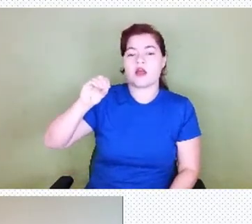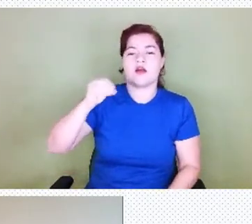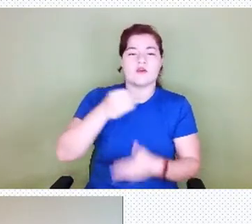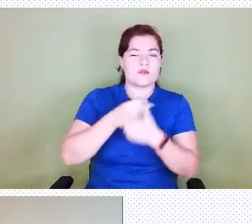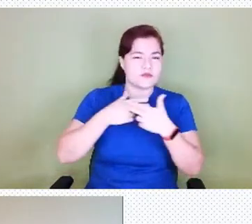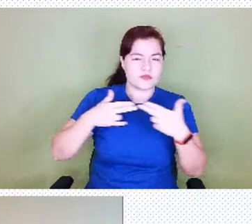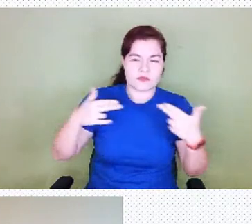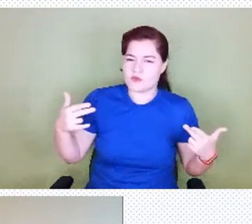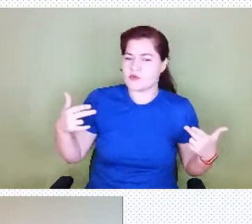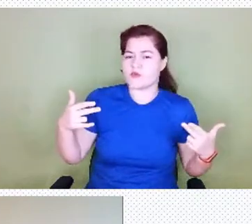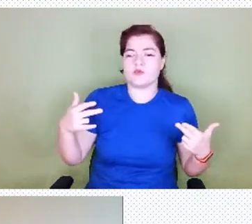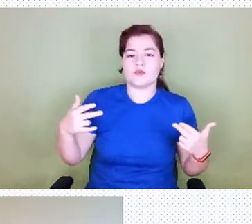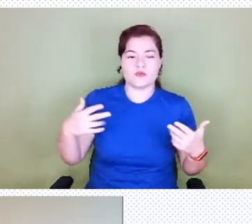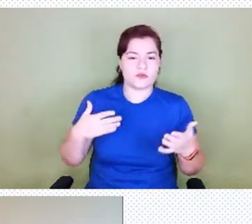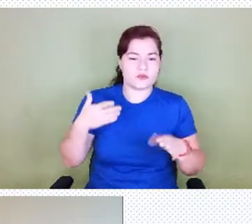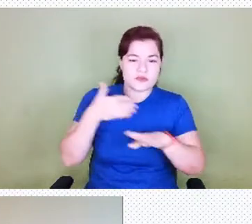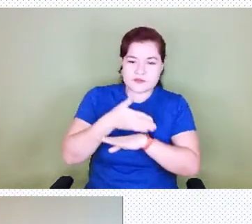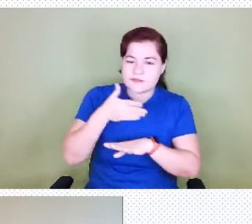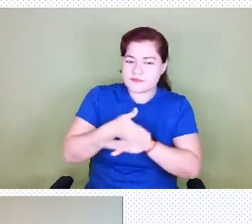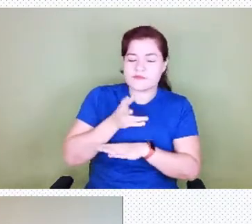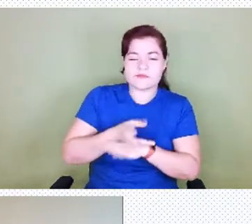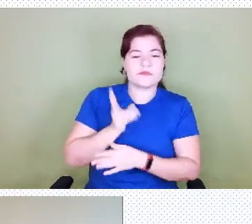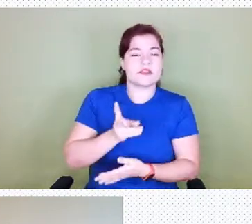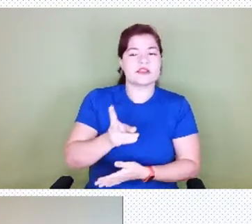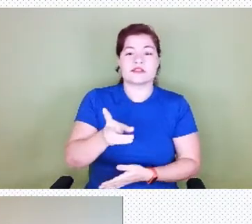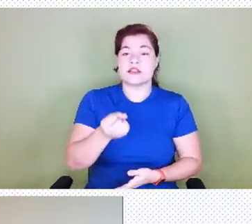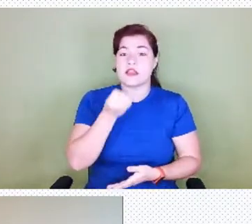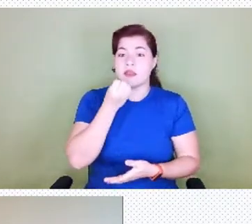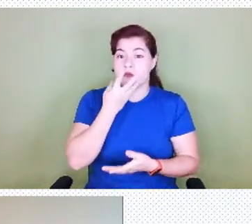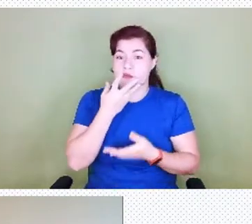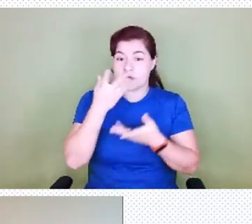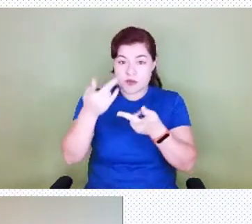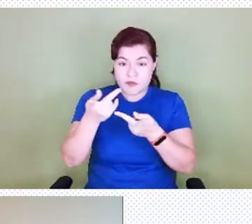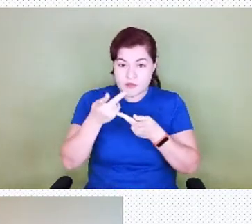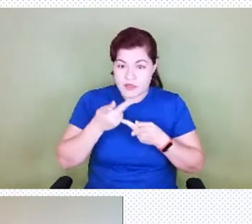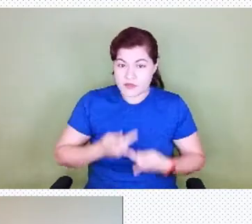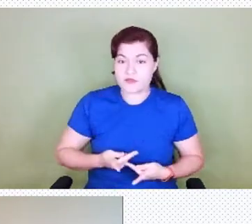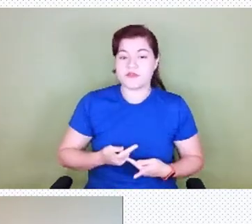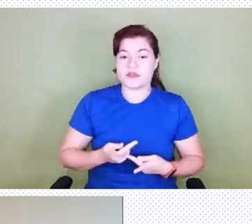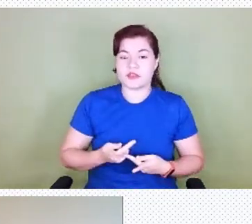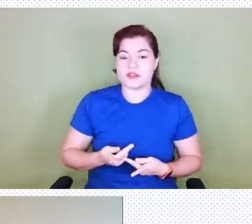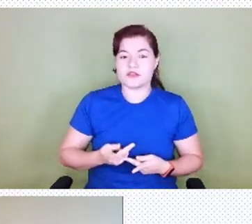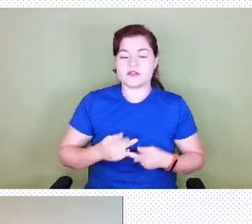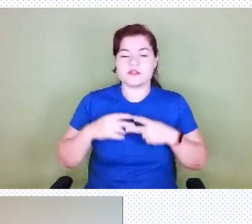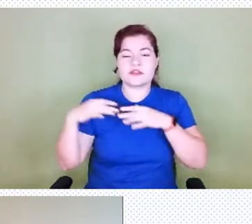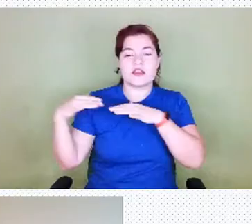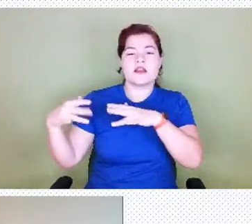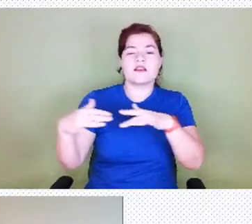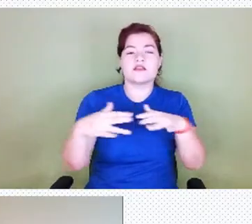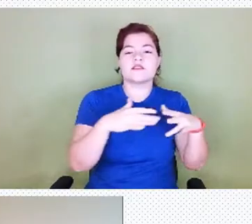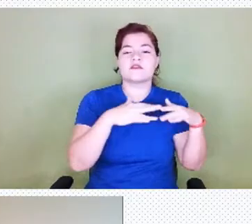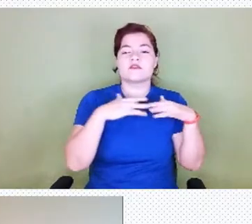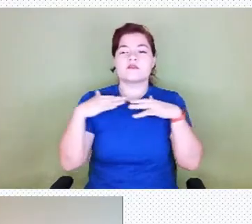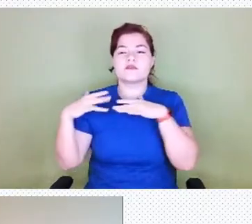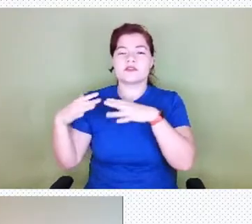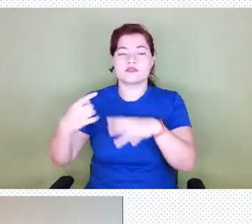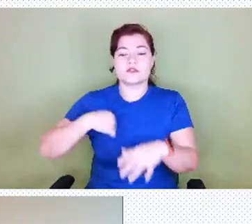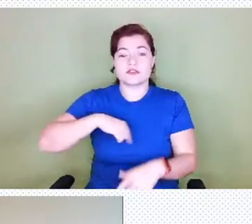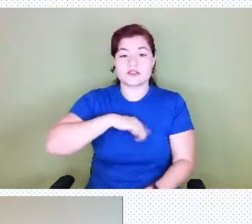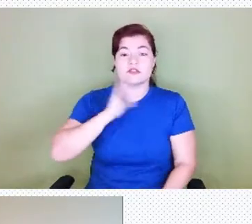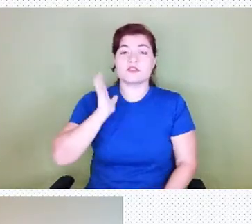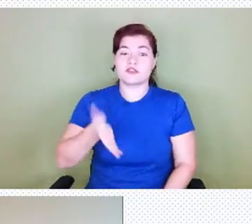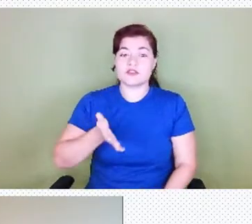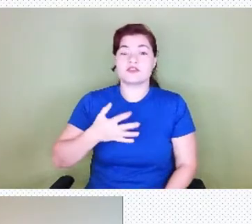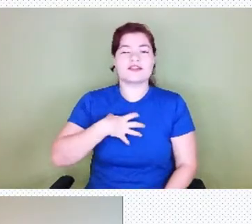acompanham neste trabalho. Sejam muito bem-vindos, que essas vibrações de amor que já estamos sentindo, não é, Maria,